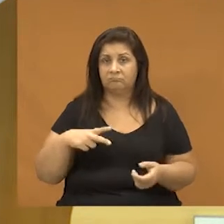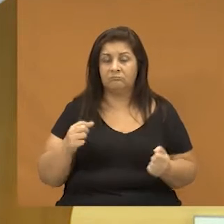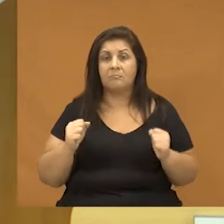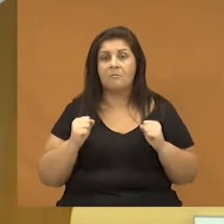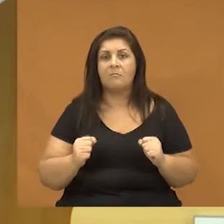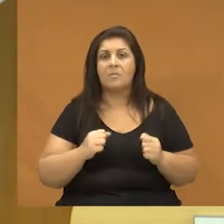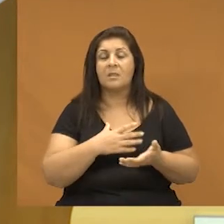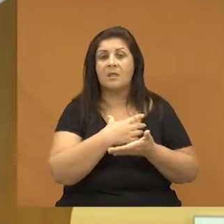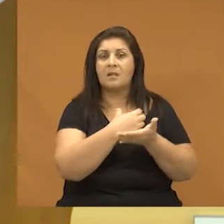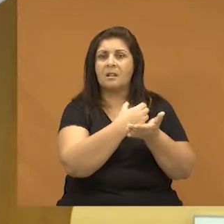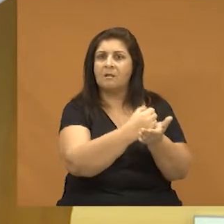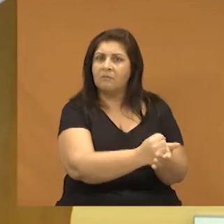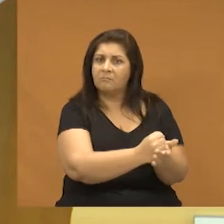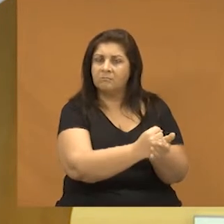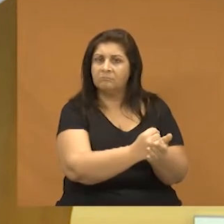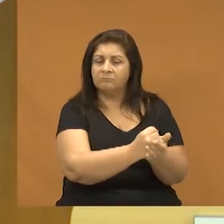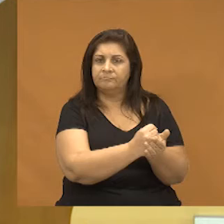ser encaminhados ao